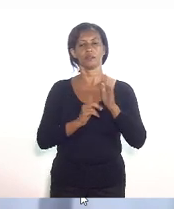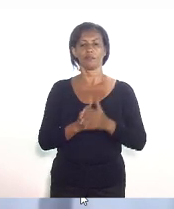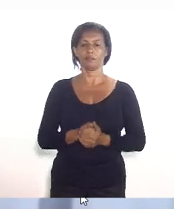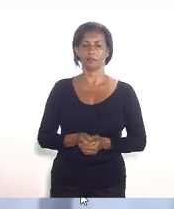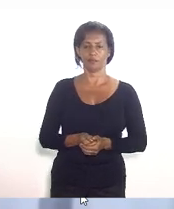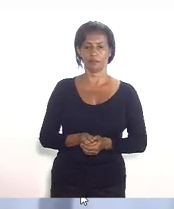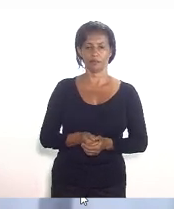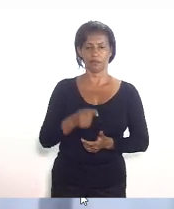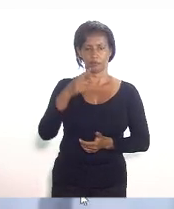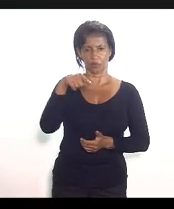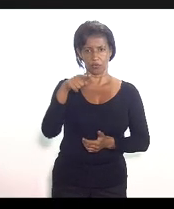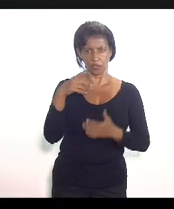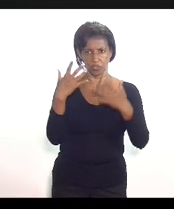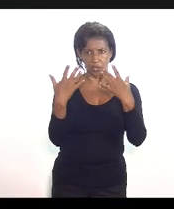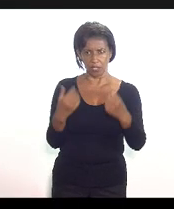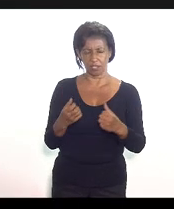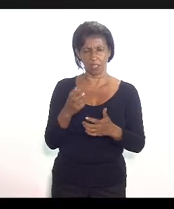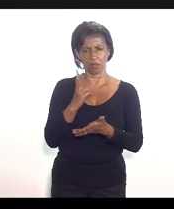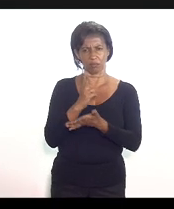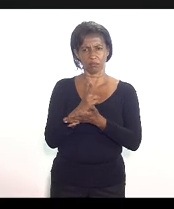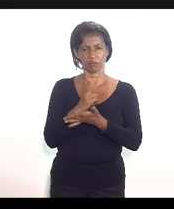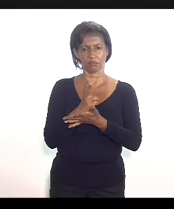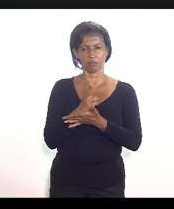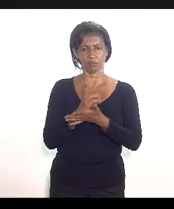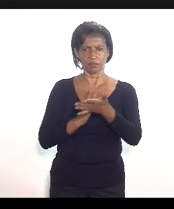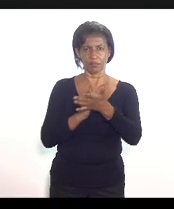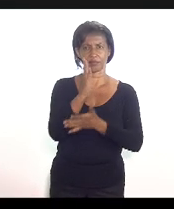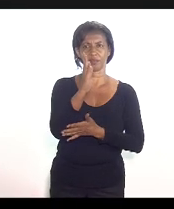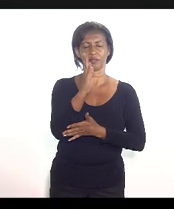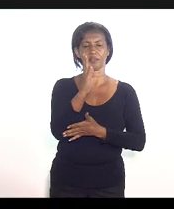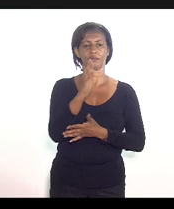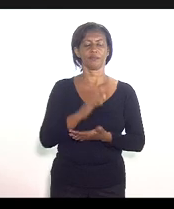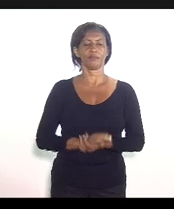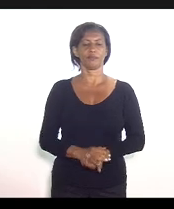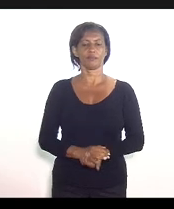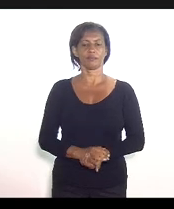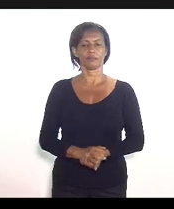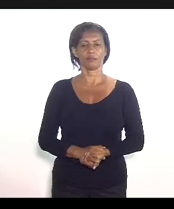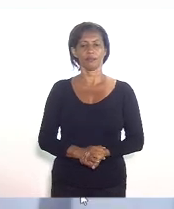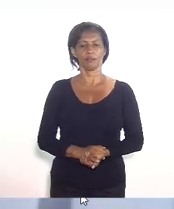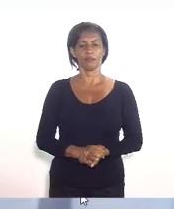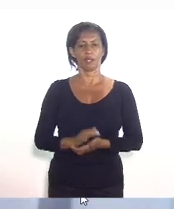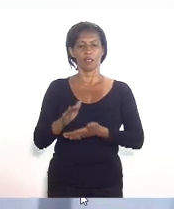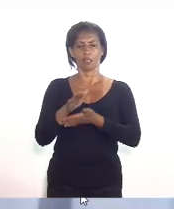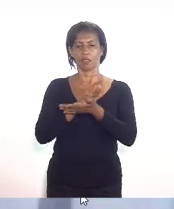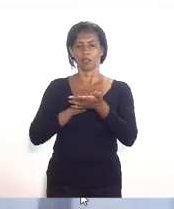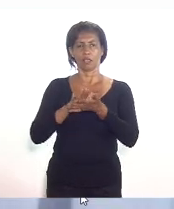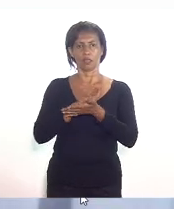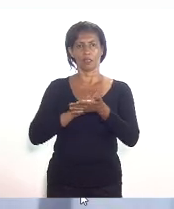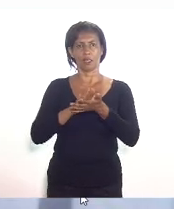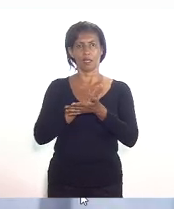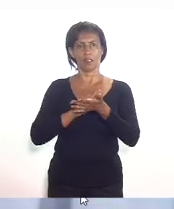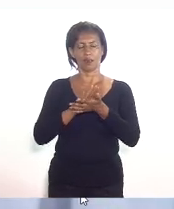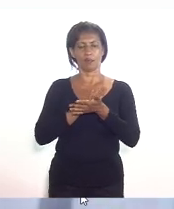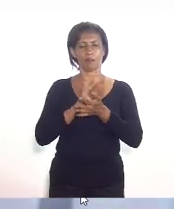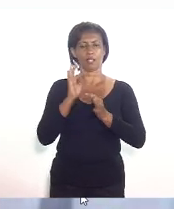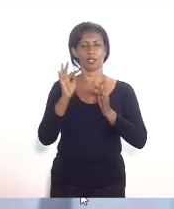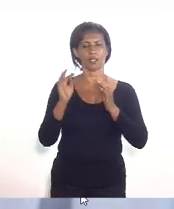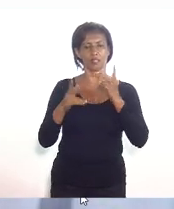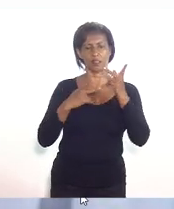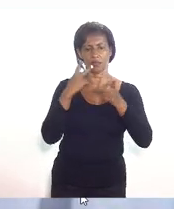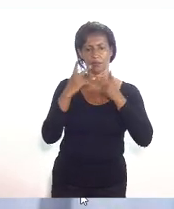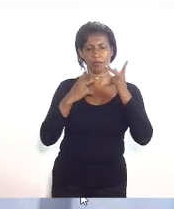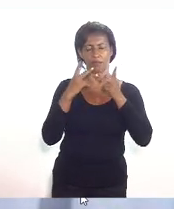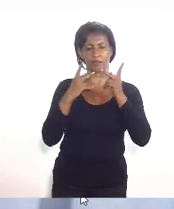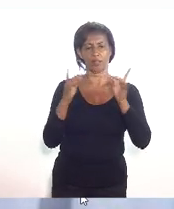seus que aprovam, permaneçam como estão, aprovado, vai autógrafo. Nada mais havendo a tratar na presente sessão,